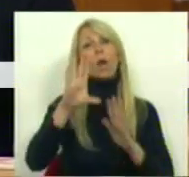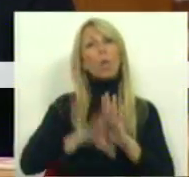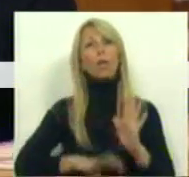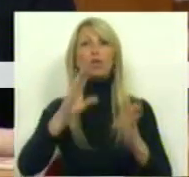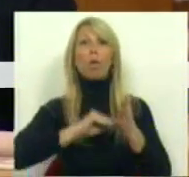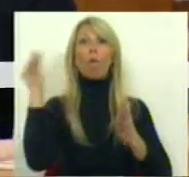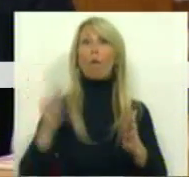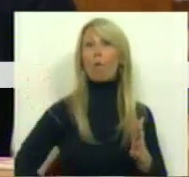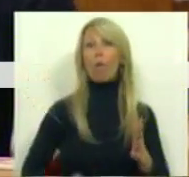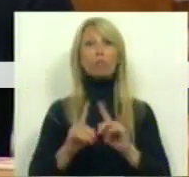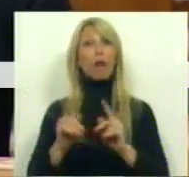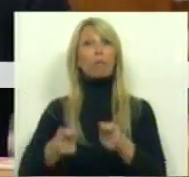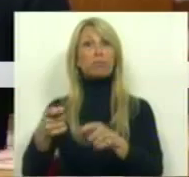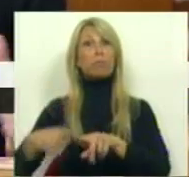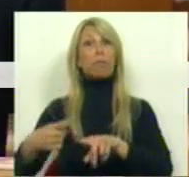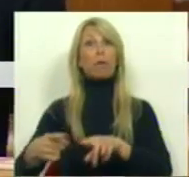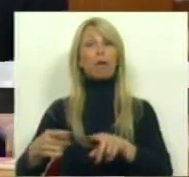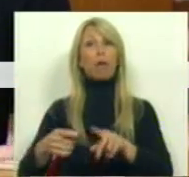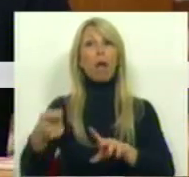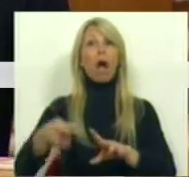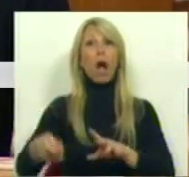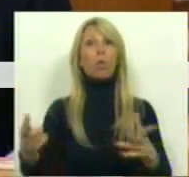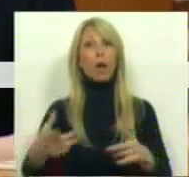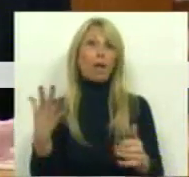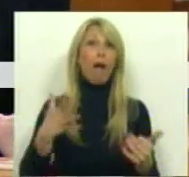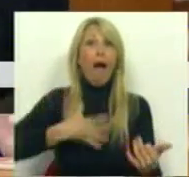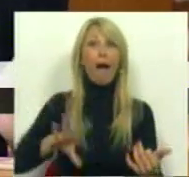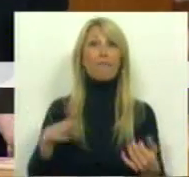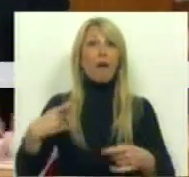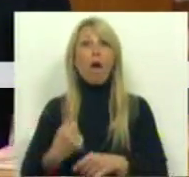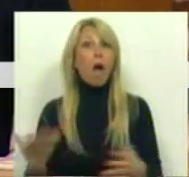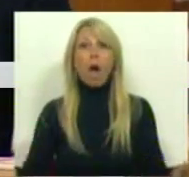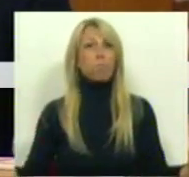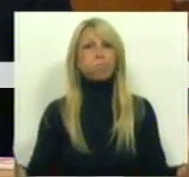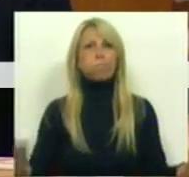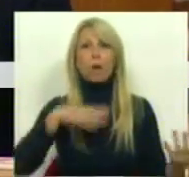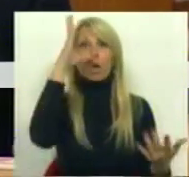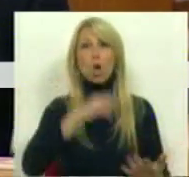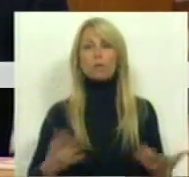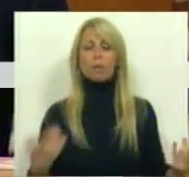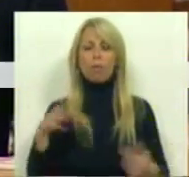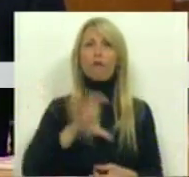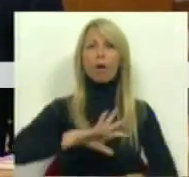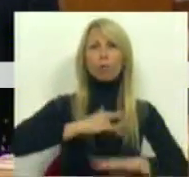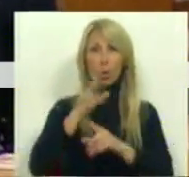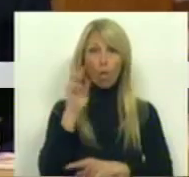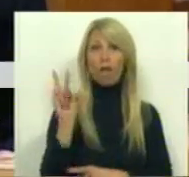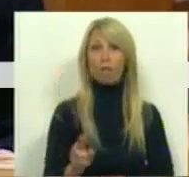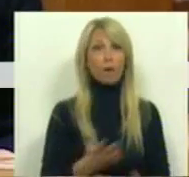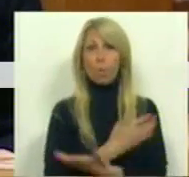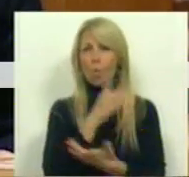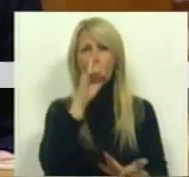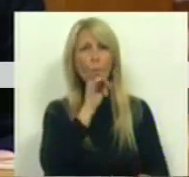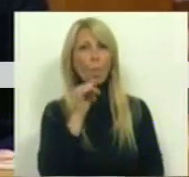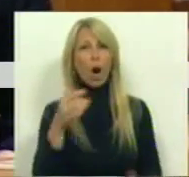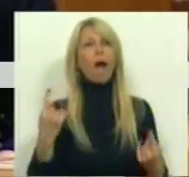contrato de concessão que supostamente estavam a tentar adquirir? Não sabemos. Não há outra forma de ver isto. Há aqui uma negociata com o dedo